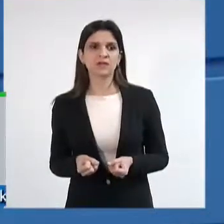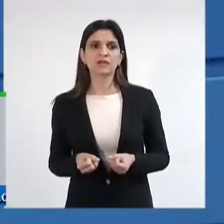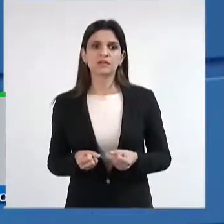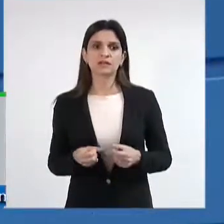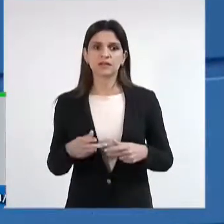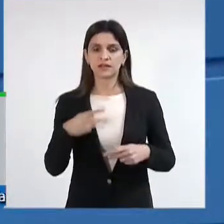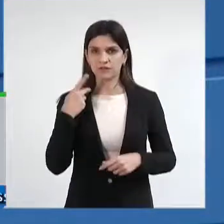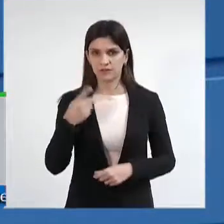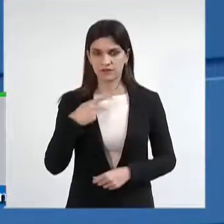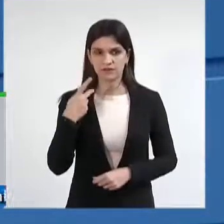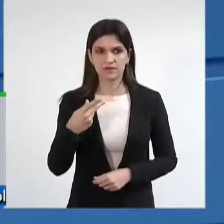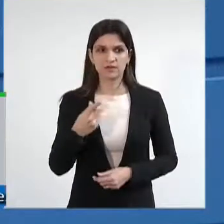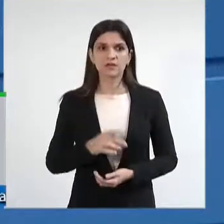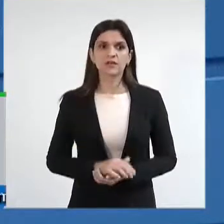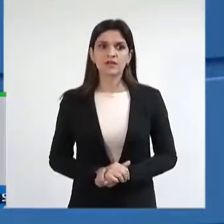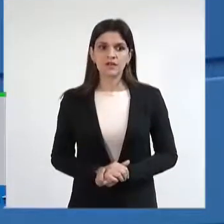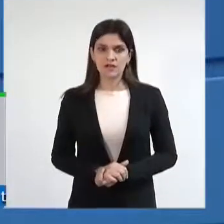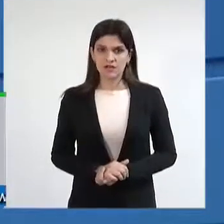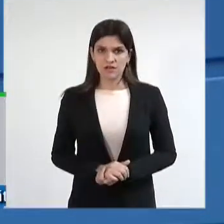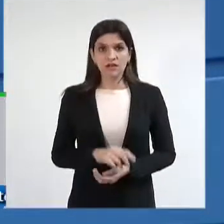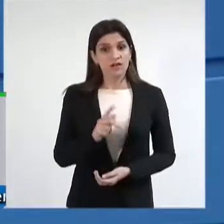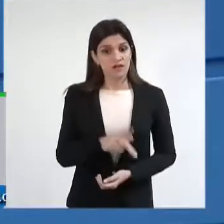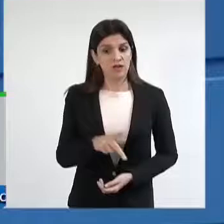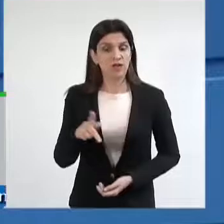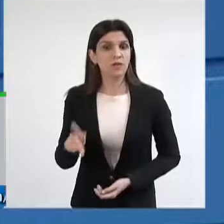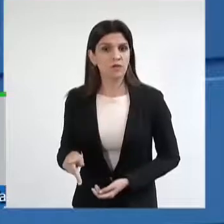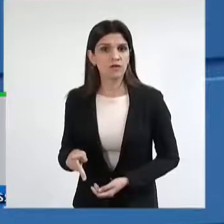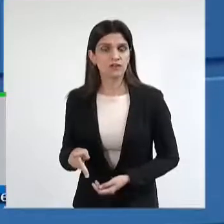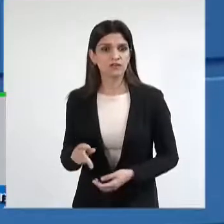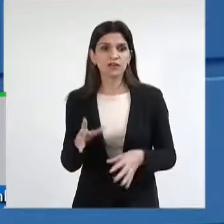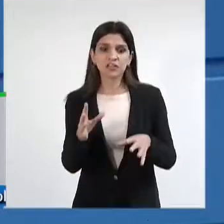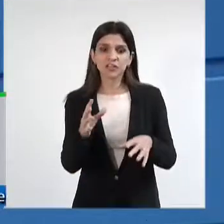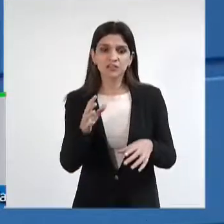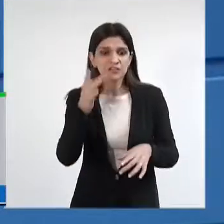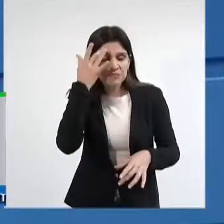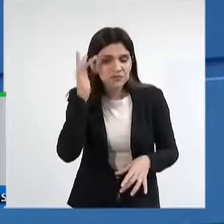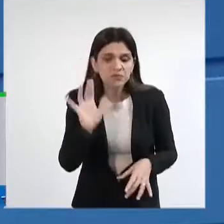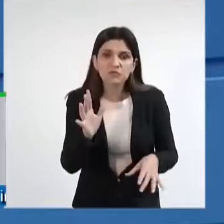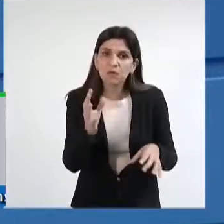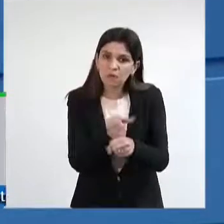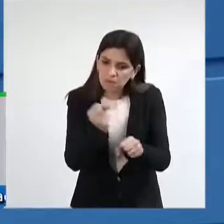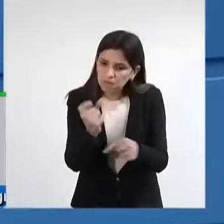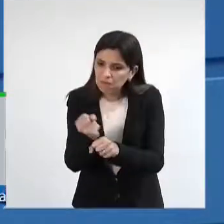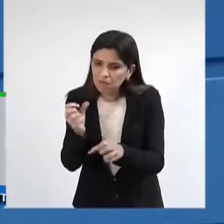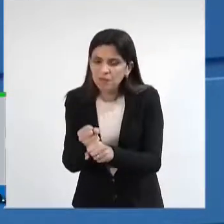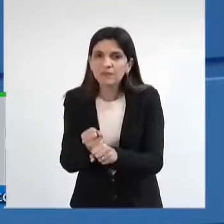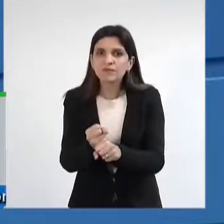dou muitas contas para professor hoje, não sabe resolver uma medição de uma terra,